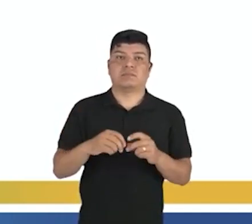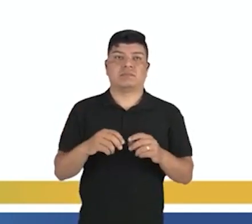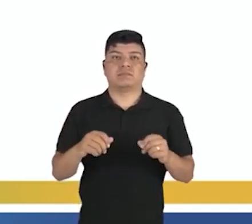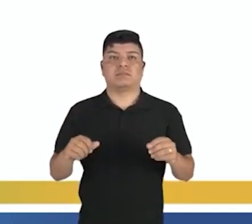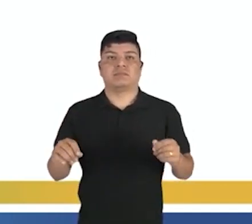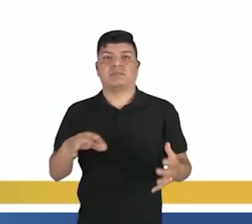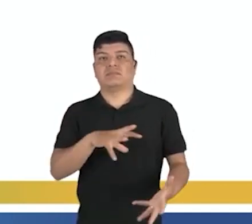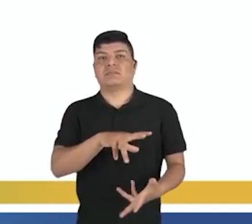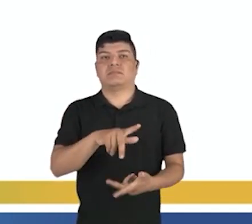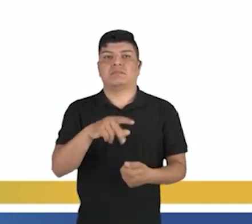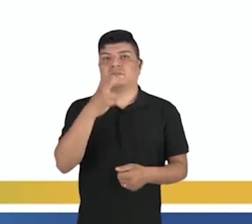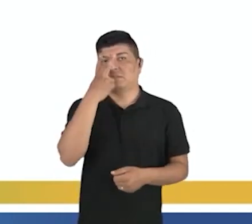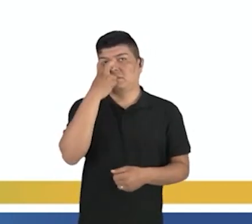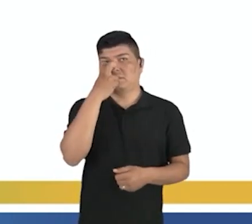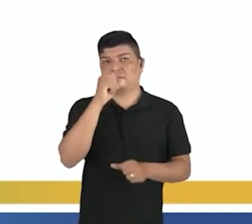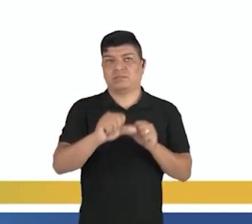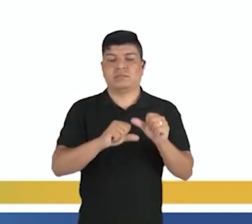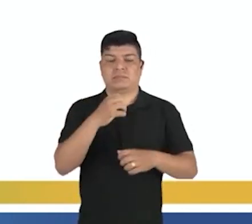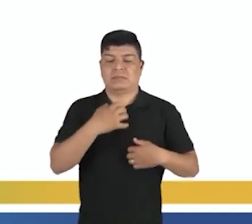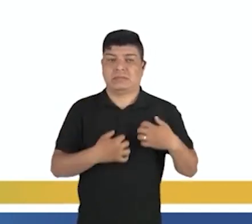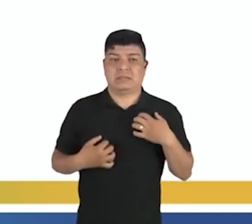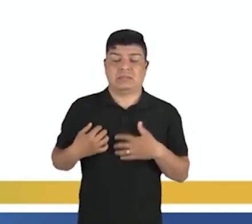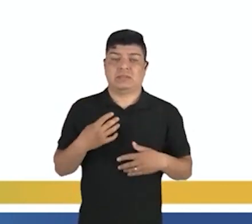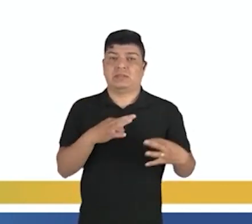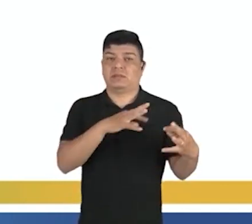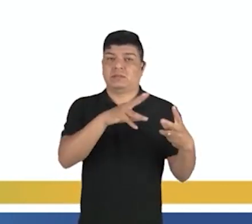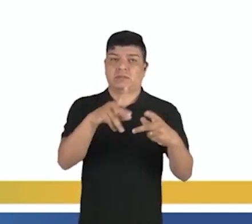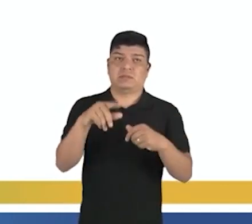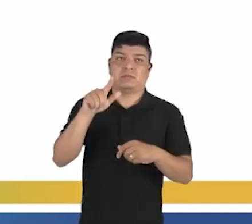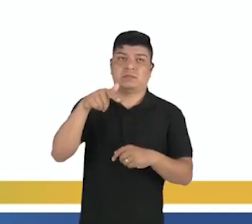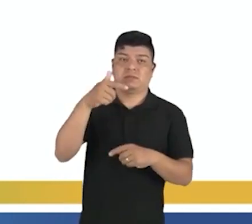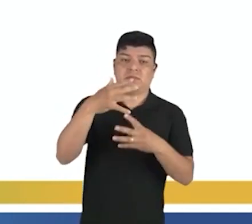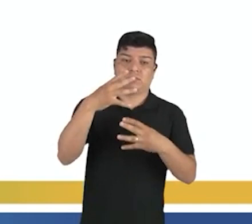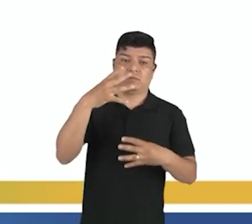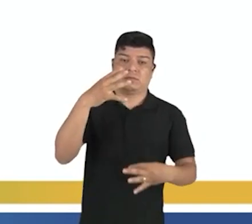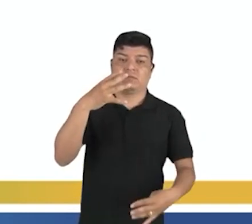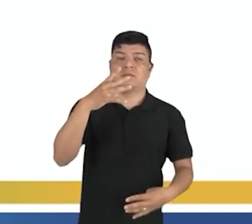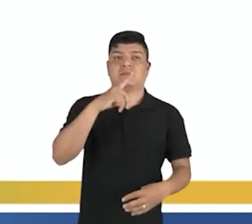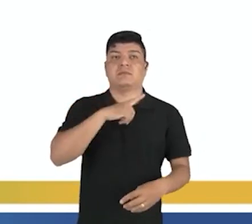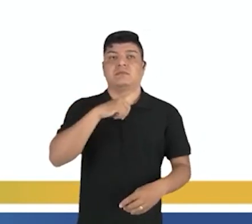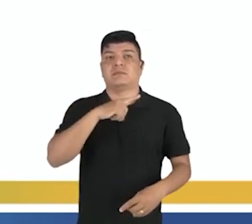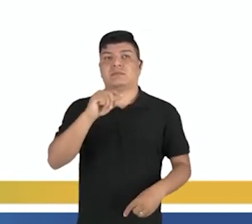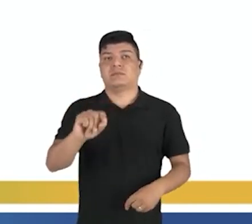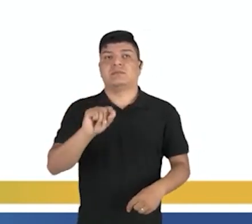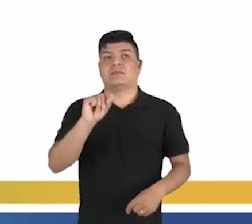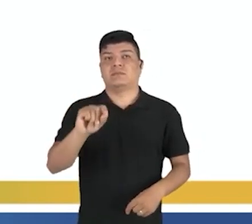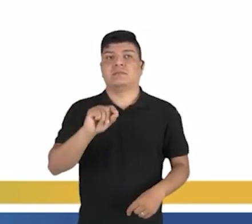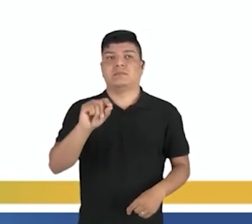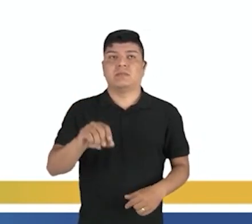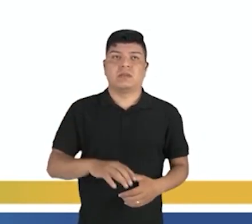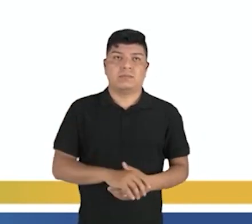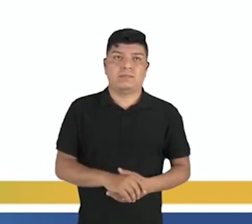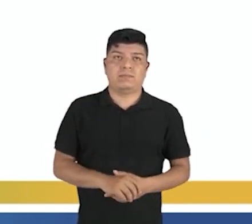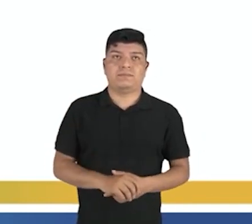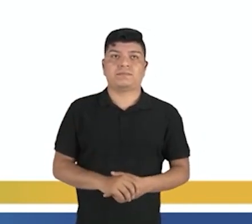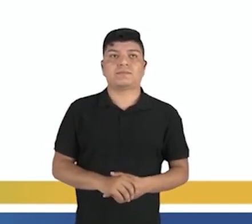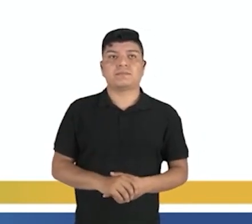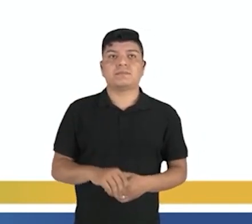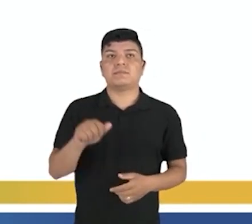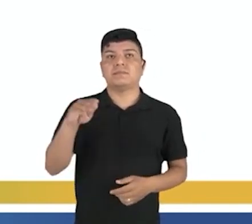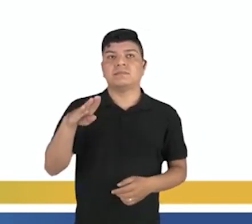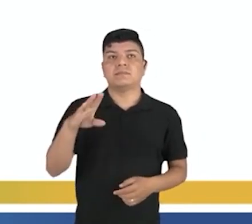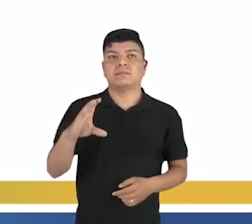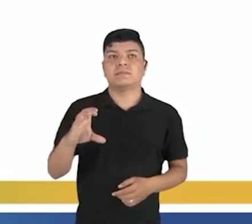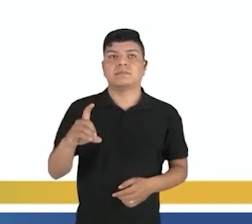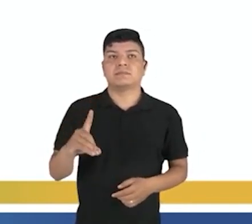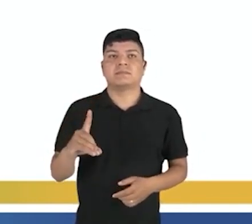que é um globo cego e girando no caos. Porque em todas as outras alternativas, aqui ó, A, B,